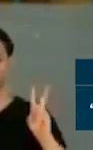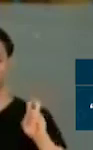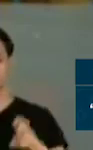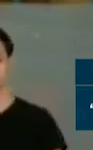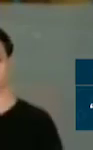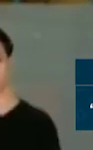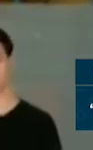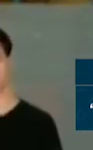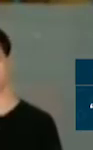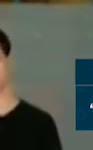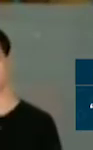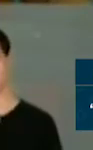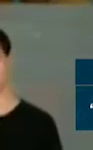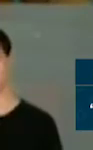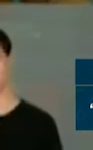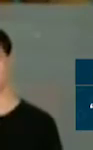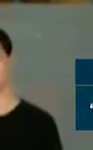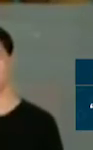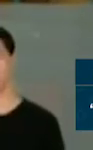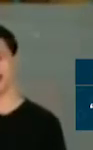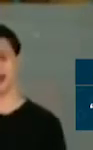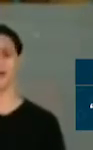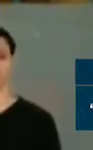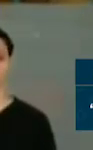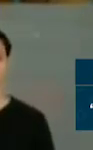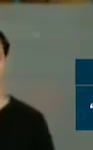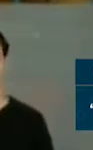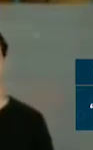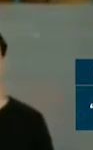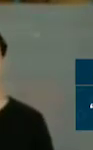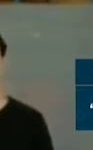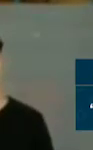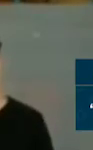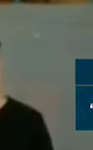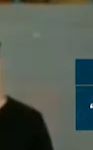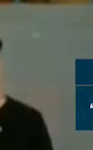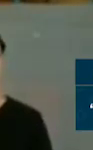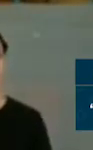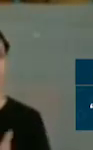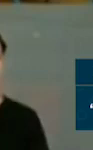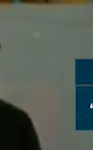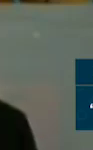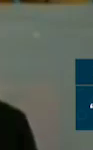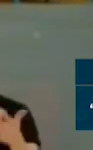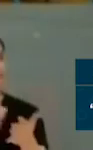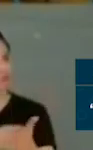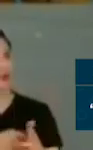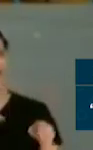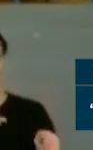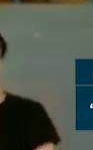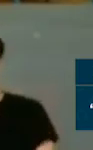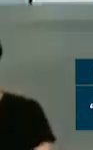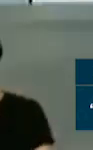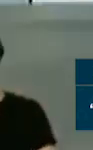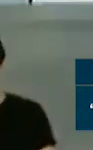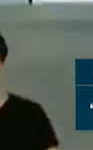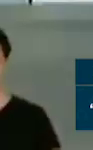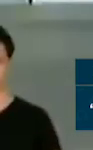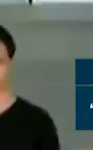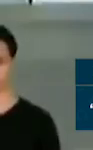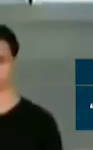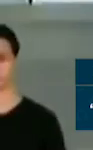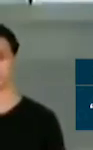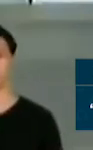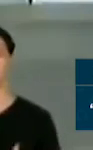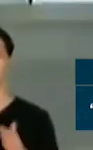principais defensores tem sido o deputado Ricardo Barros, interesses que parece-me que, neste caso, conjugam. É, eu vou pedir